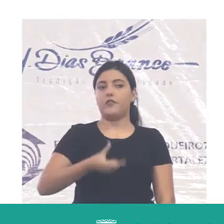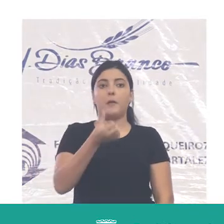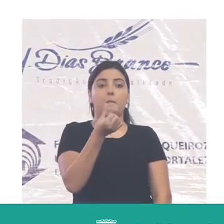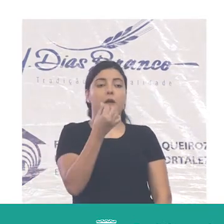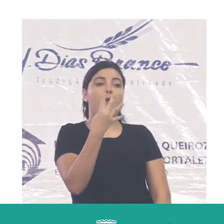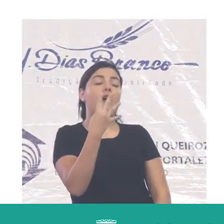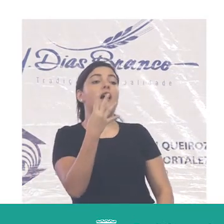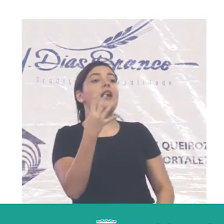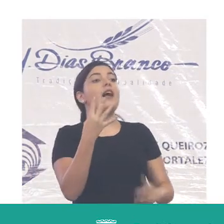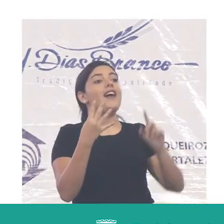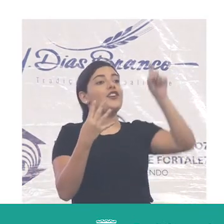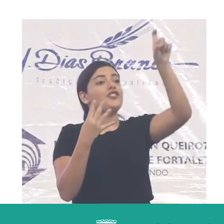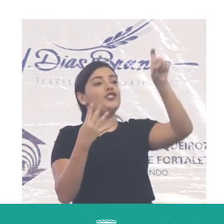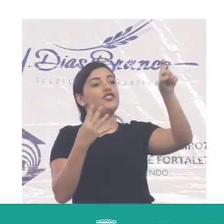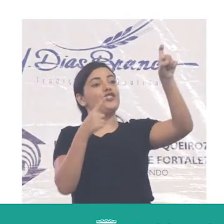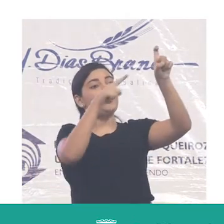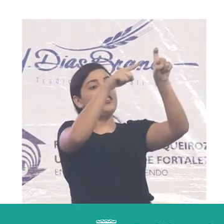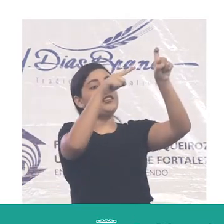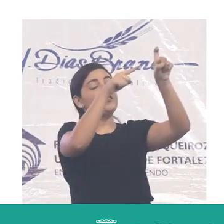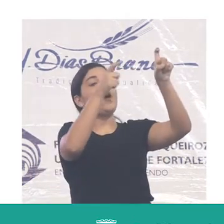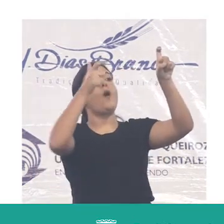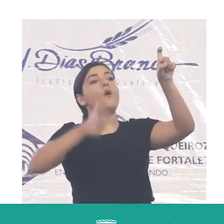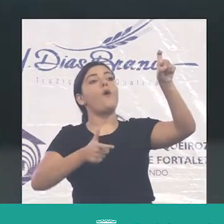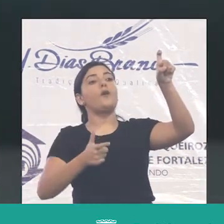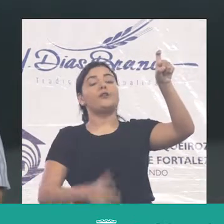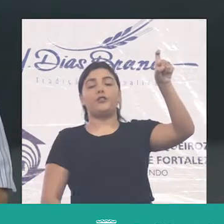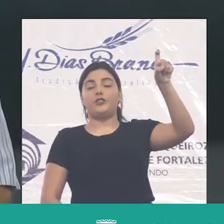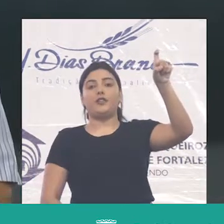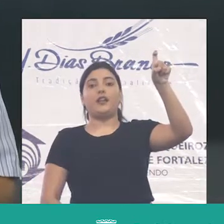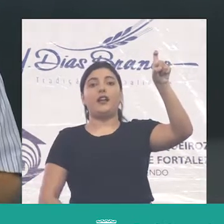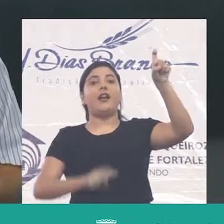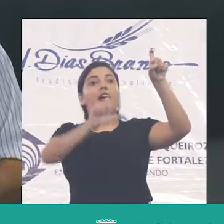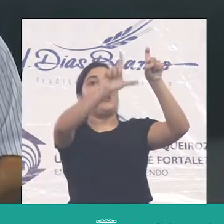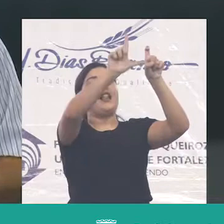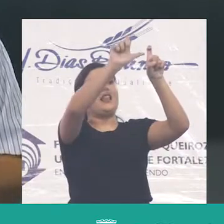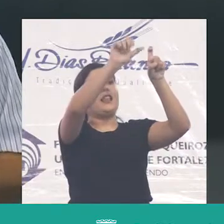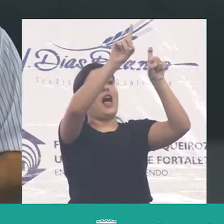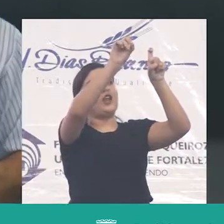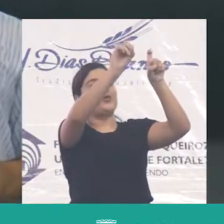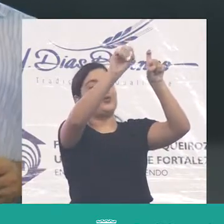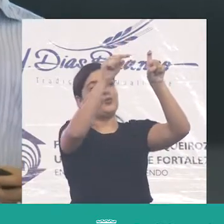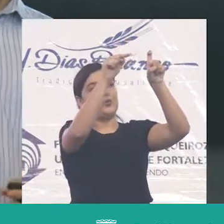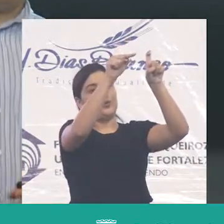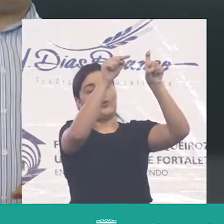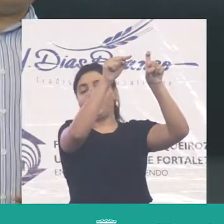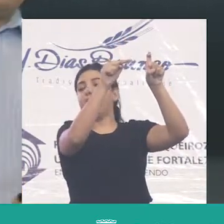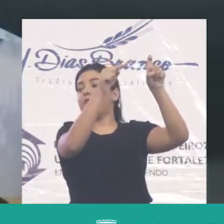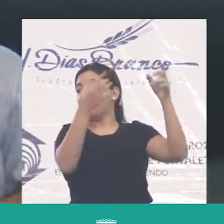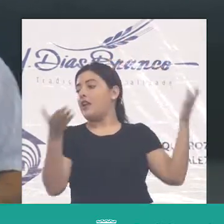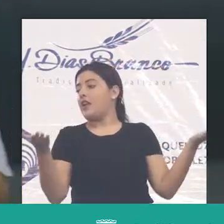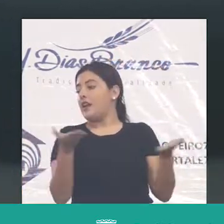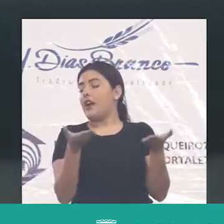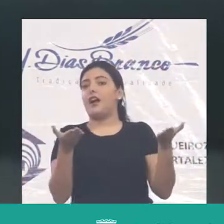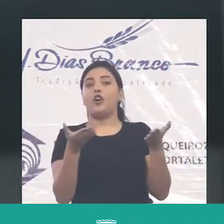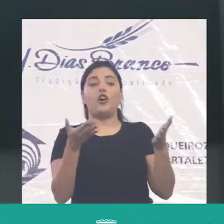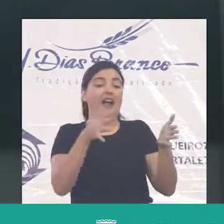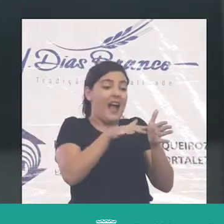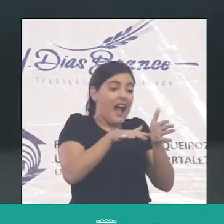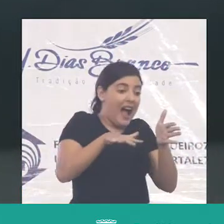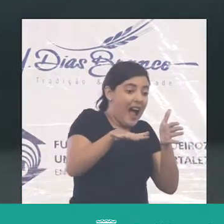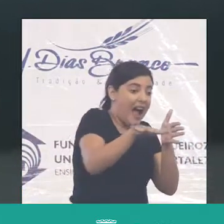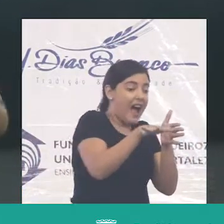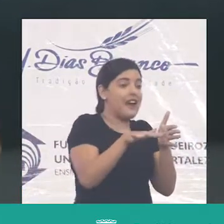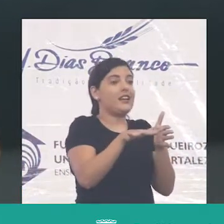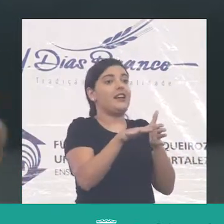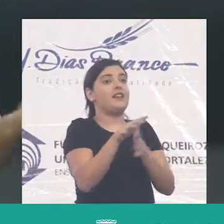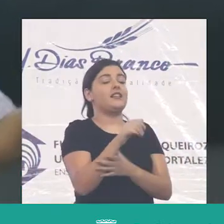do x. O valor do x está onde? É o lado lá de cima, não é não? Como é que a gente faz para calcular a área, quando a gente